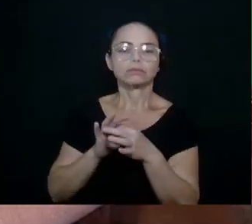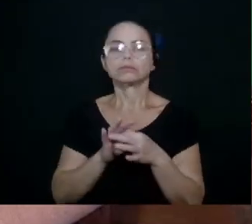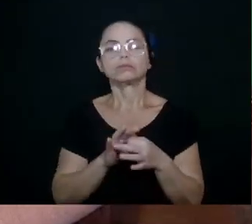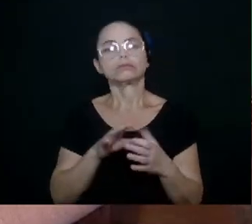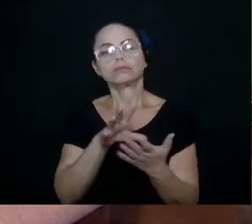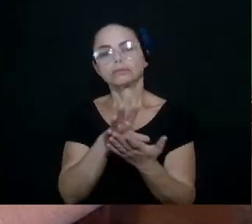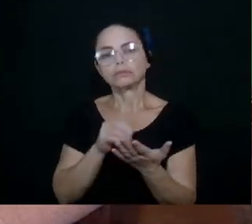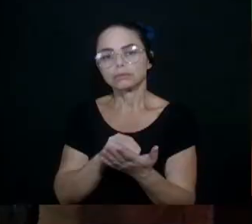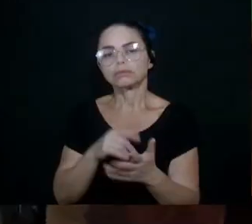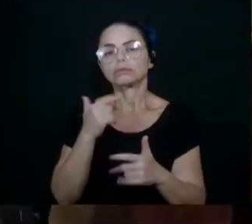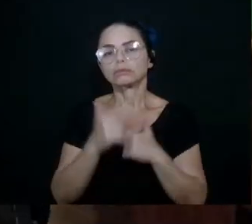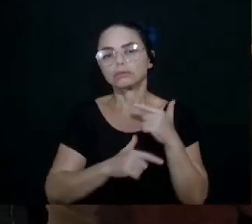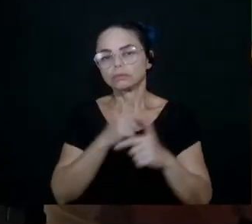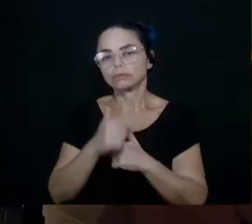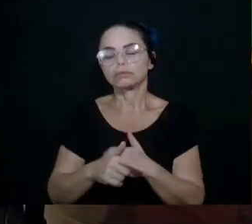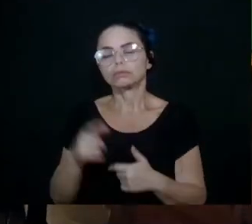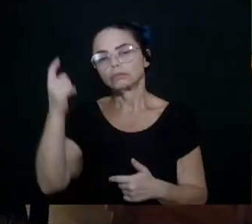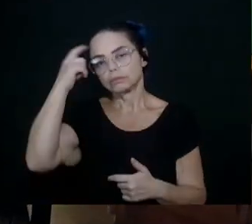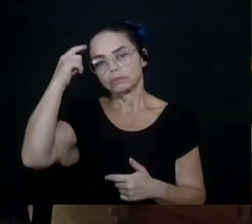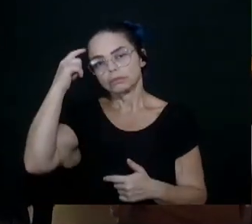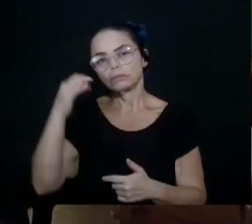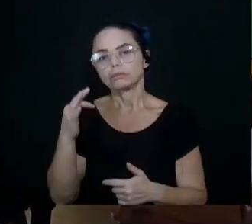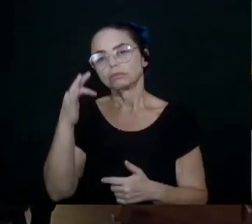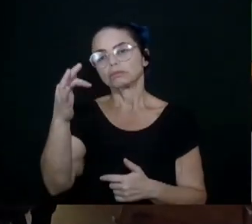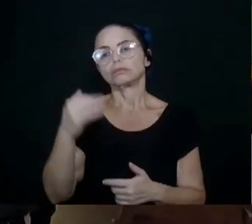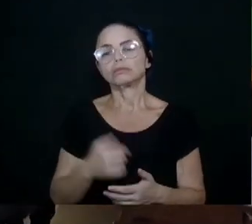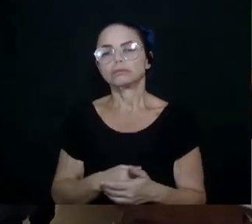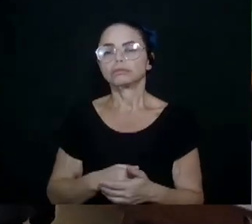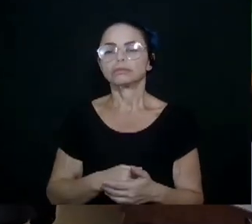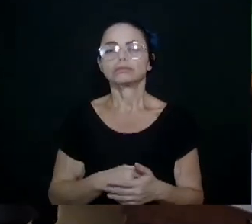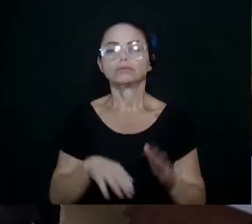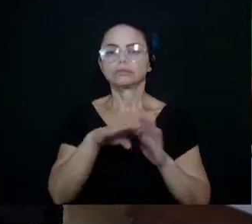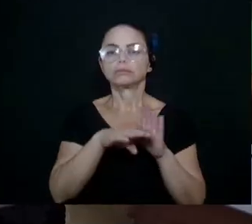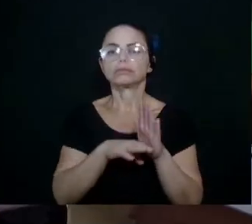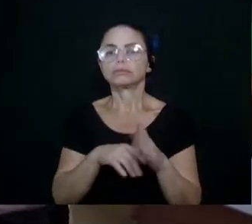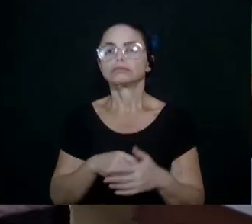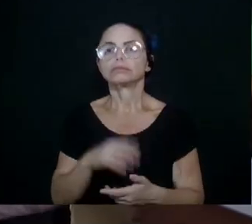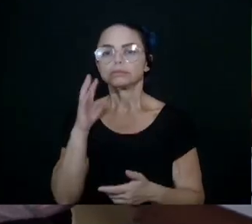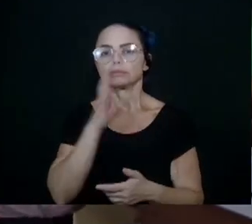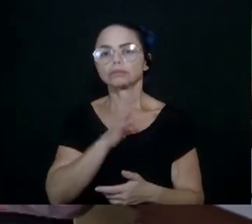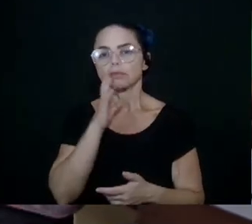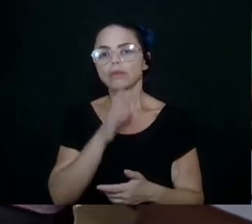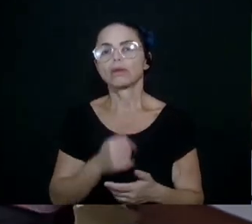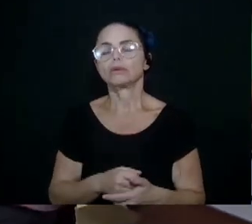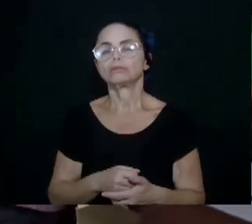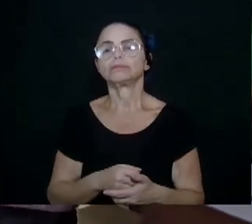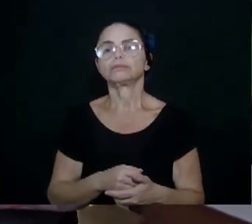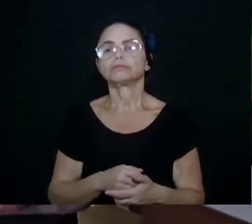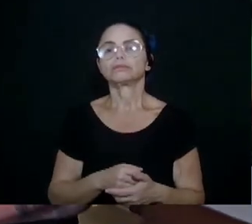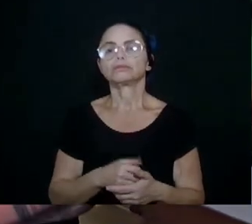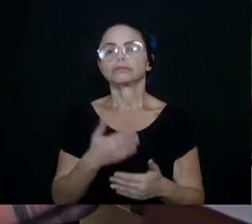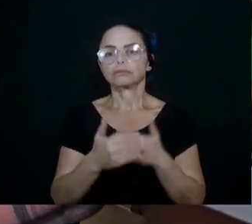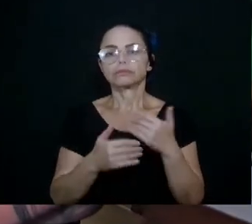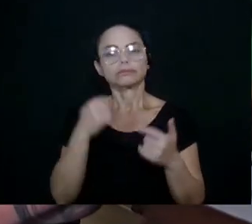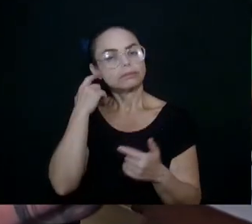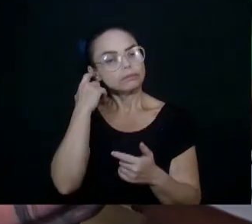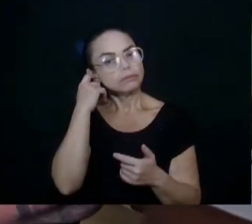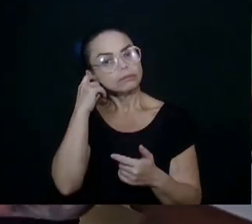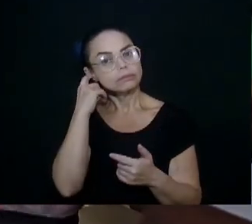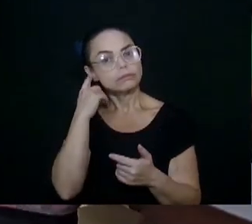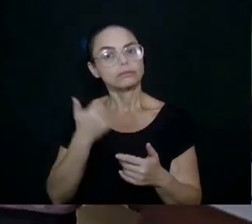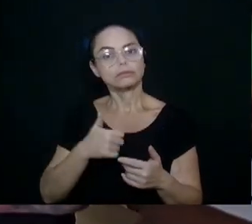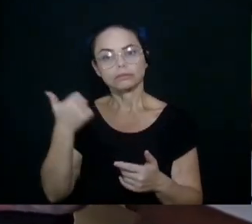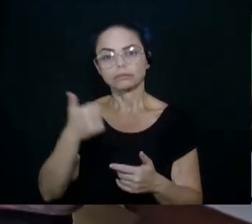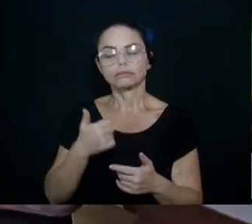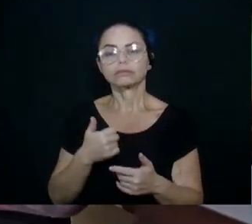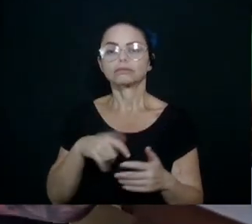negócio que vocês pensam para a próxima escala? Legal, então assim, para fazer todo um processo, primeiro você precisa estabilizar